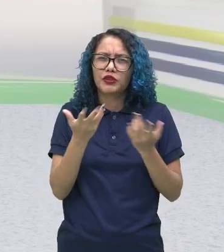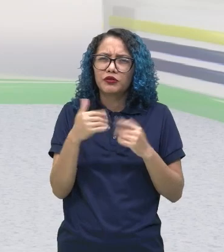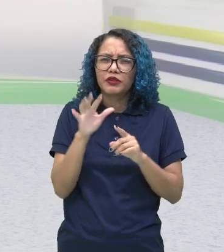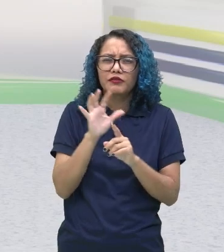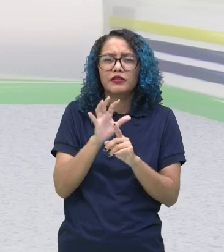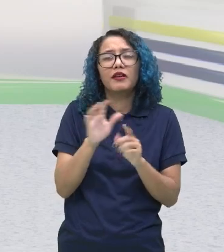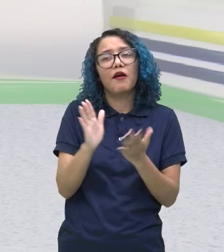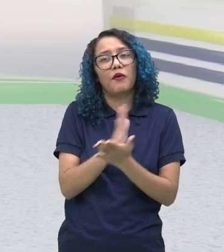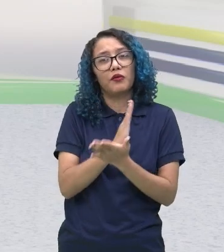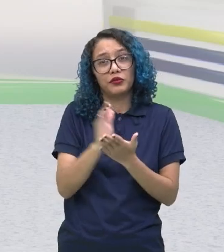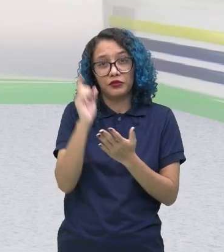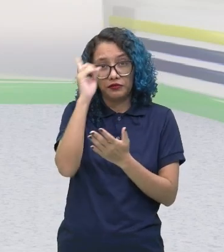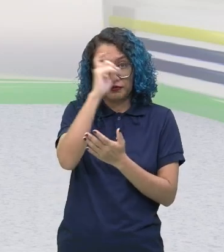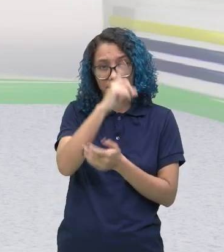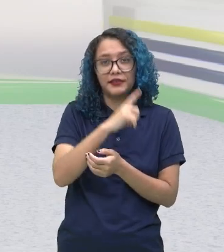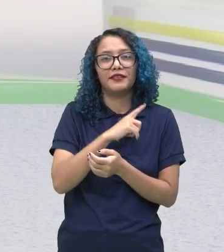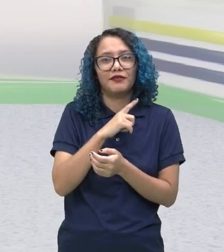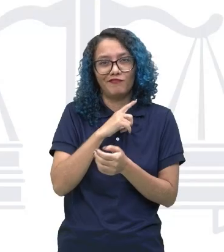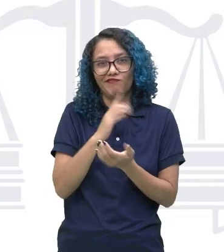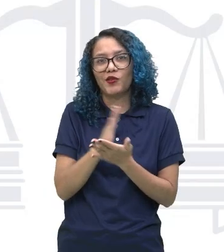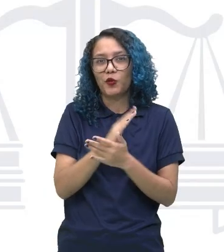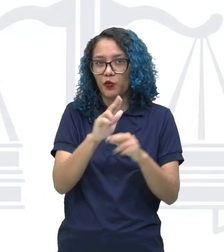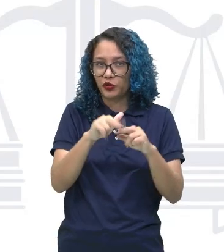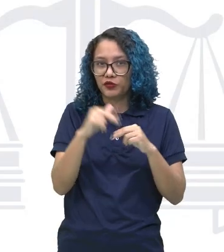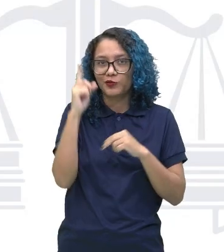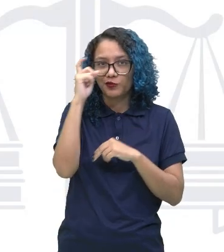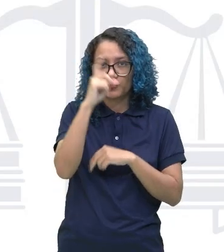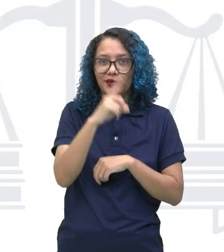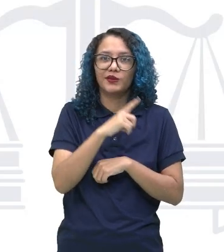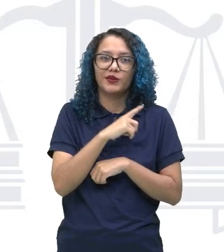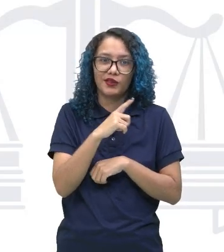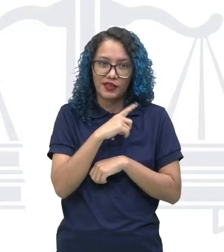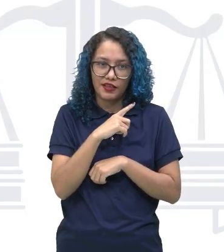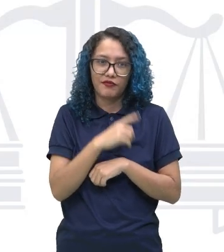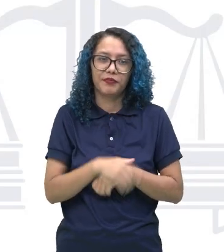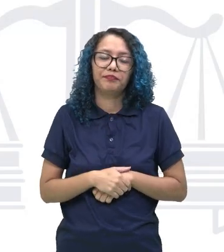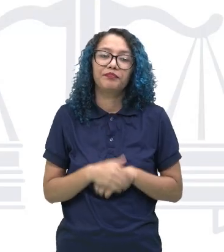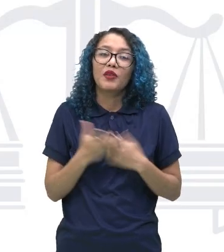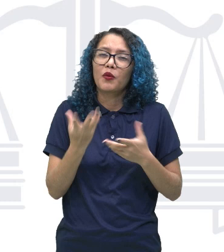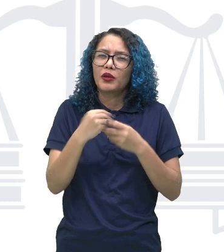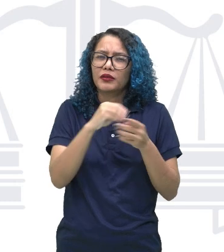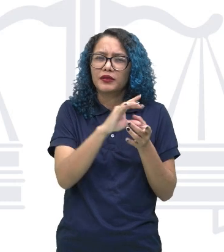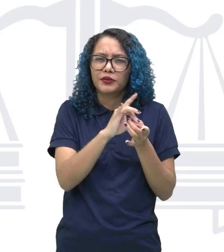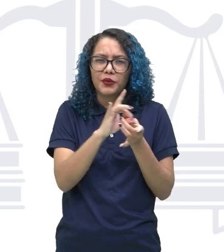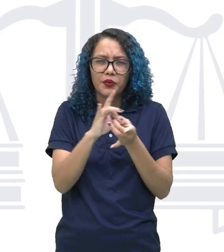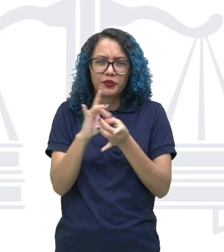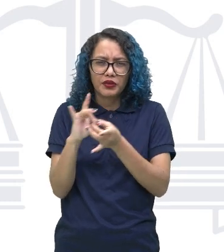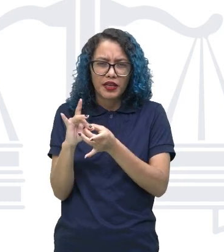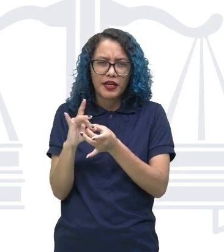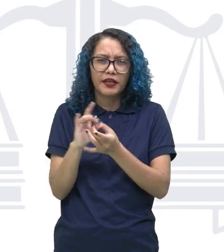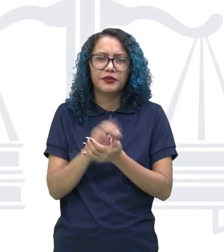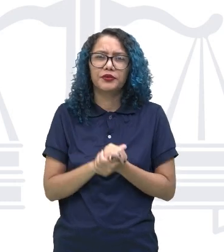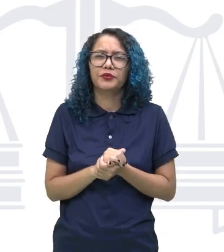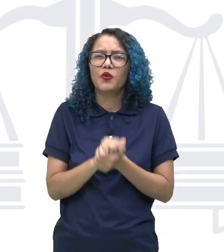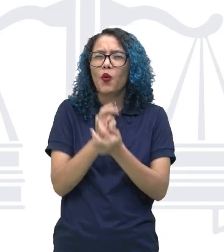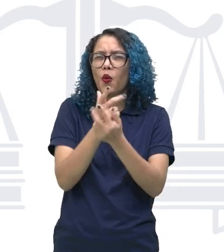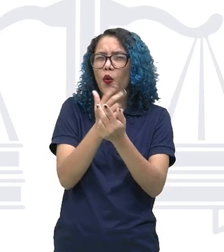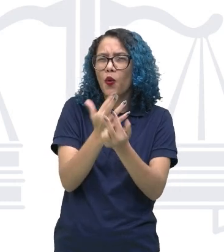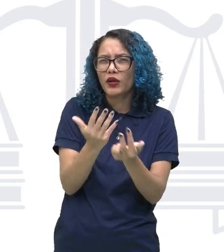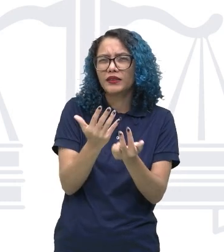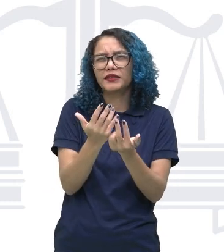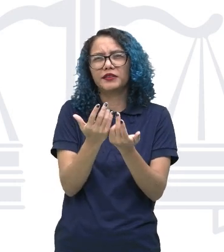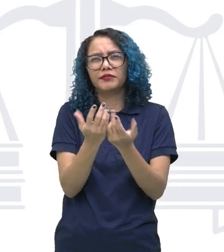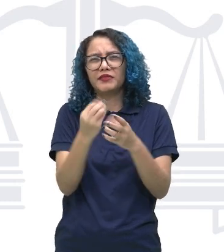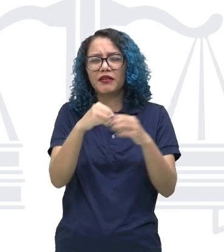difíceis, Para mim, houveram algumas estradas difíceis. Nesse caminho, o que é que não foi tão bom na escola? É um ponto